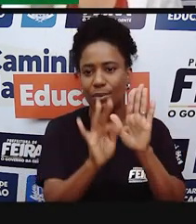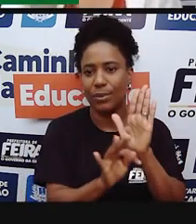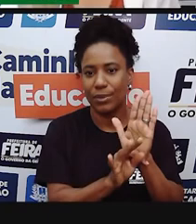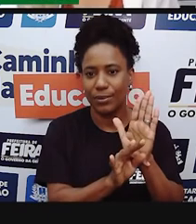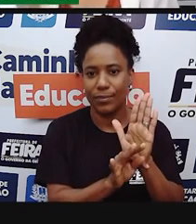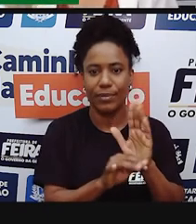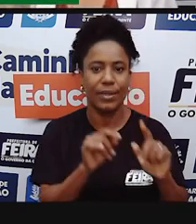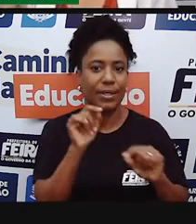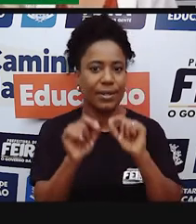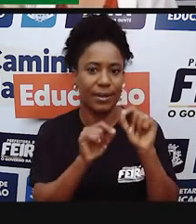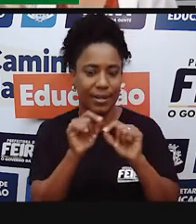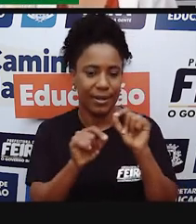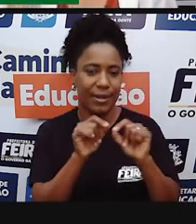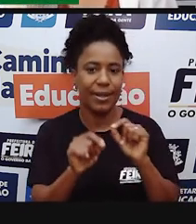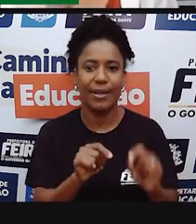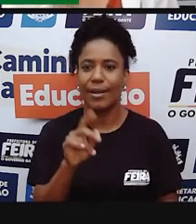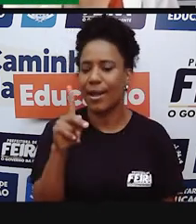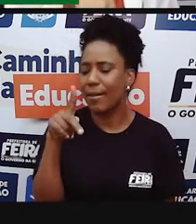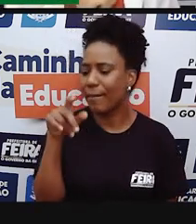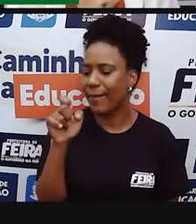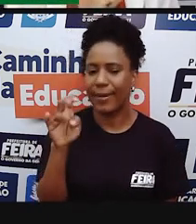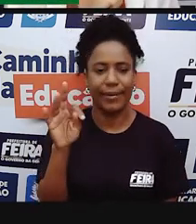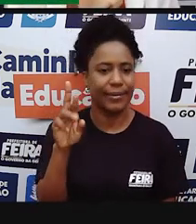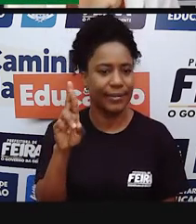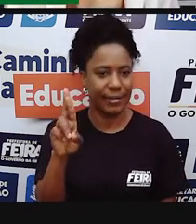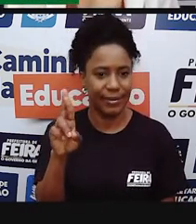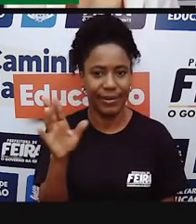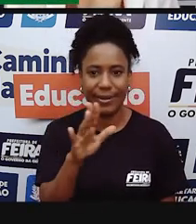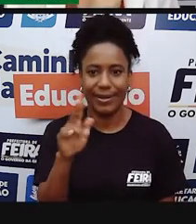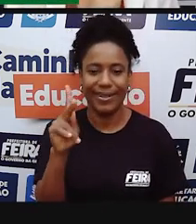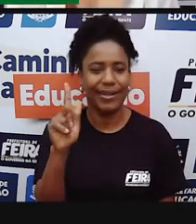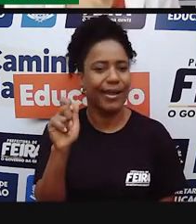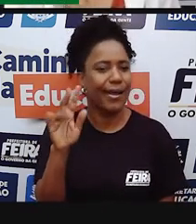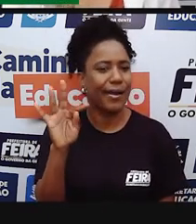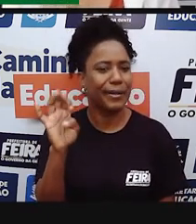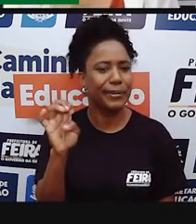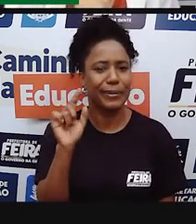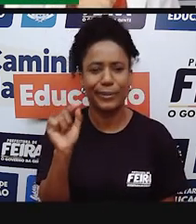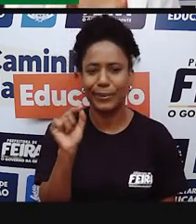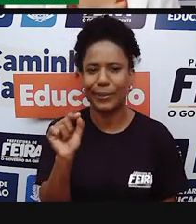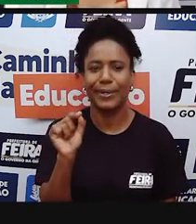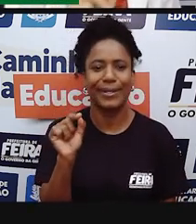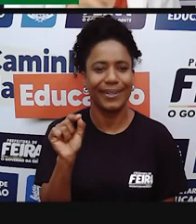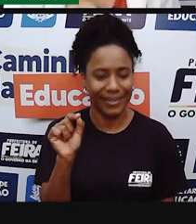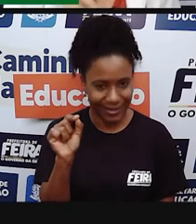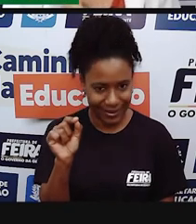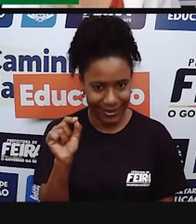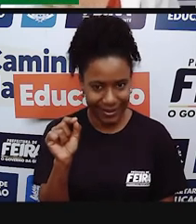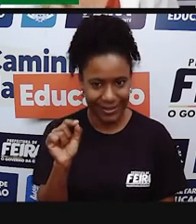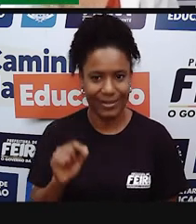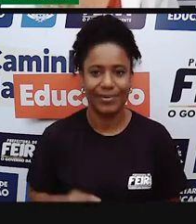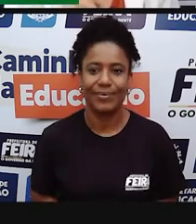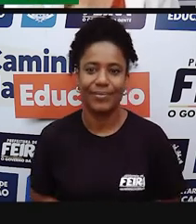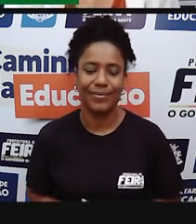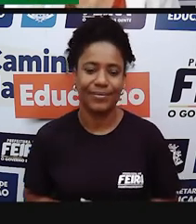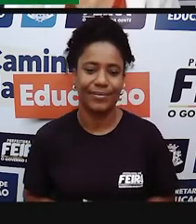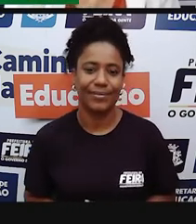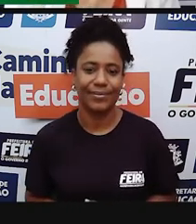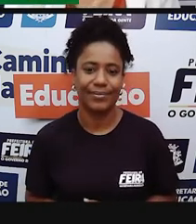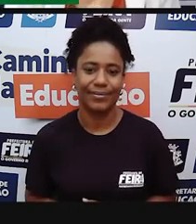são ver em quem continuando no texto vira are my Foster